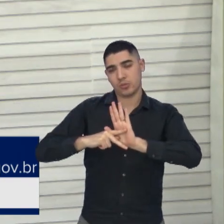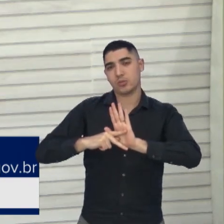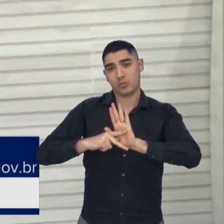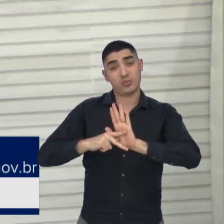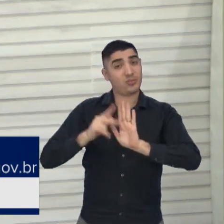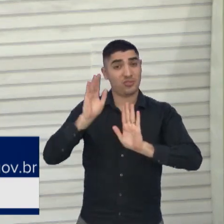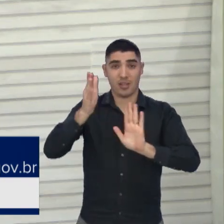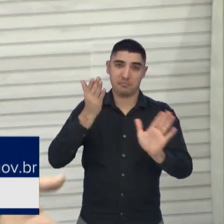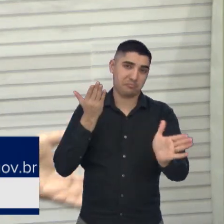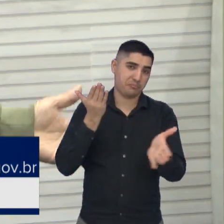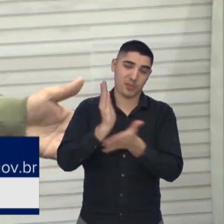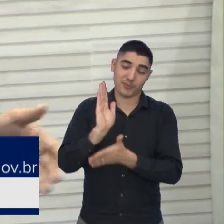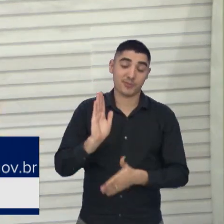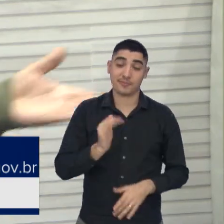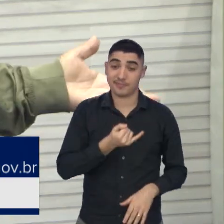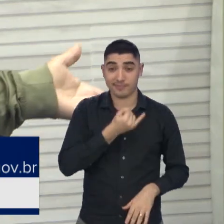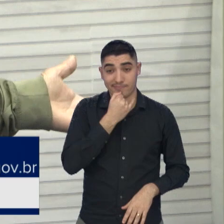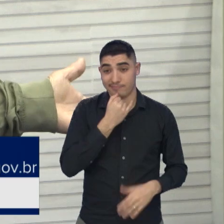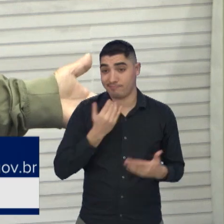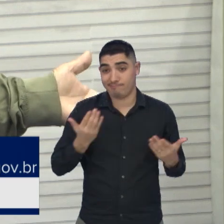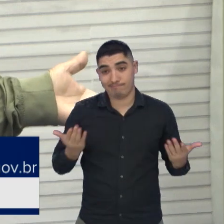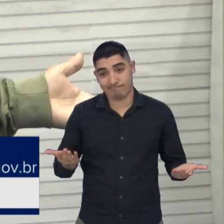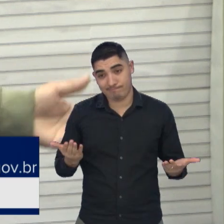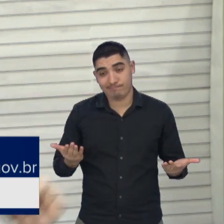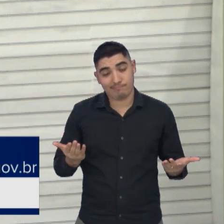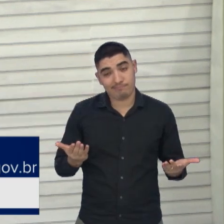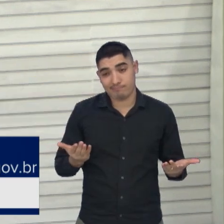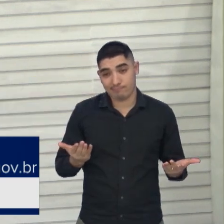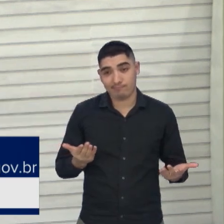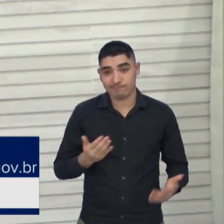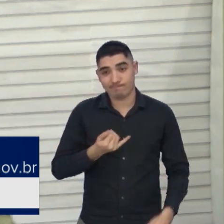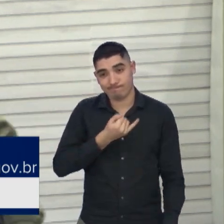foi aprovado, só resta lamentar.